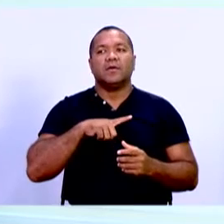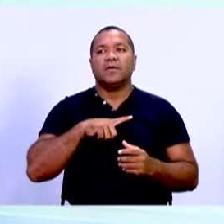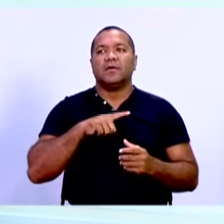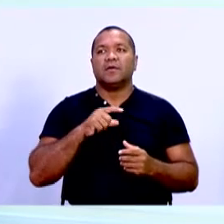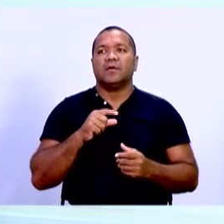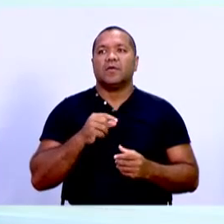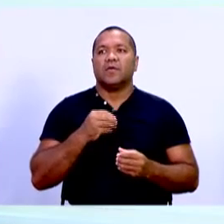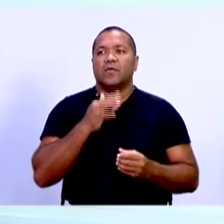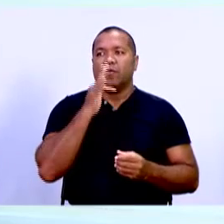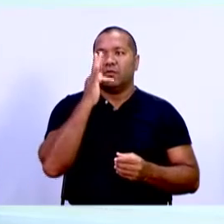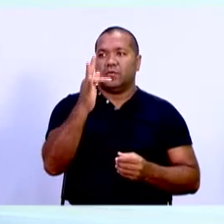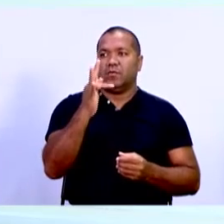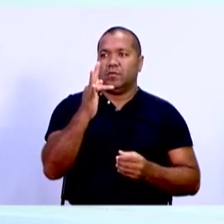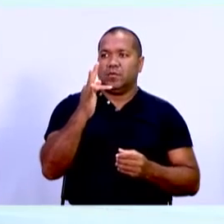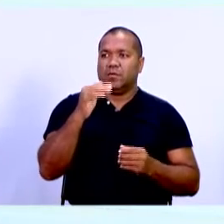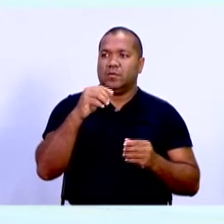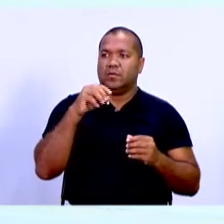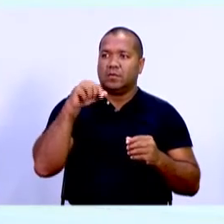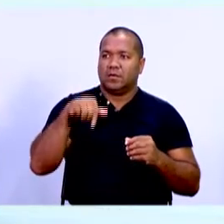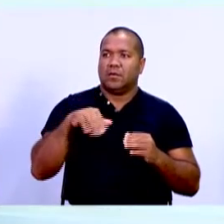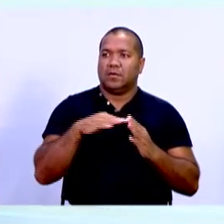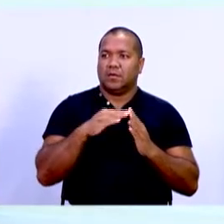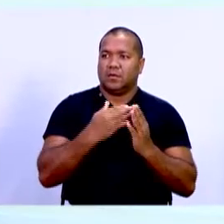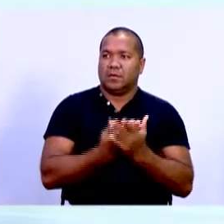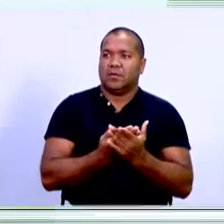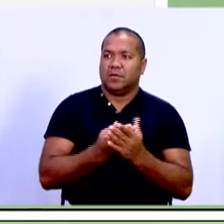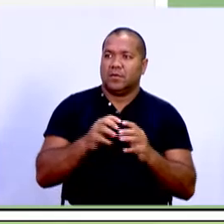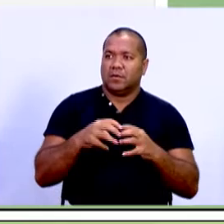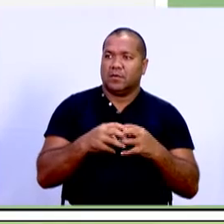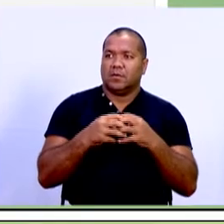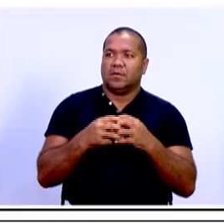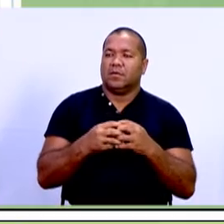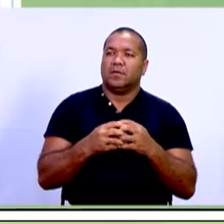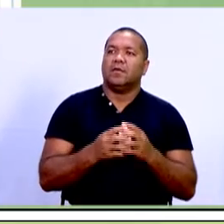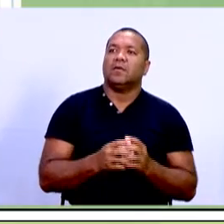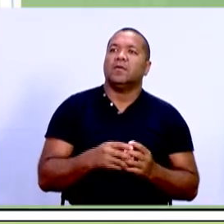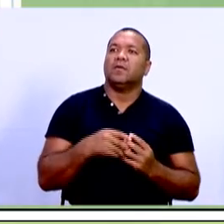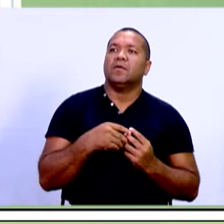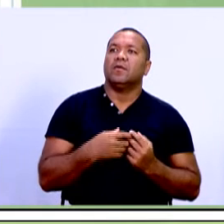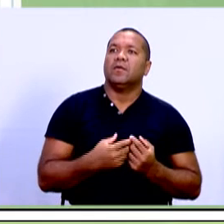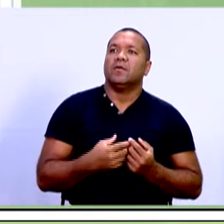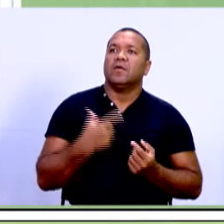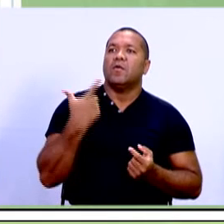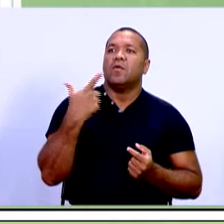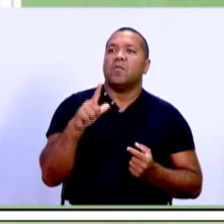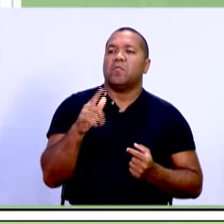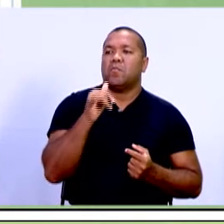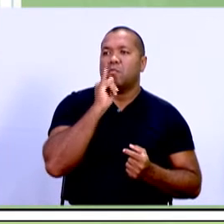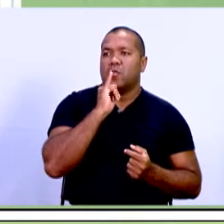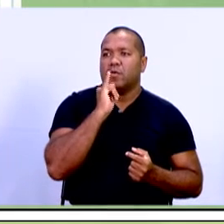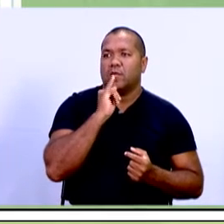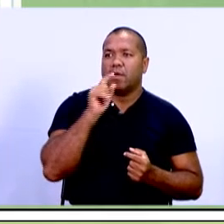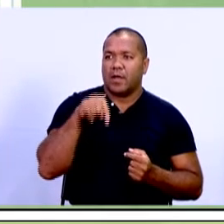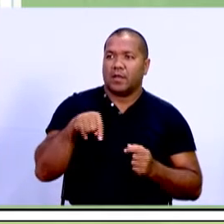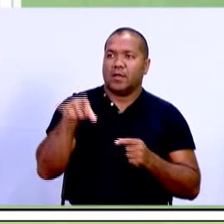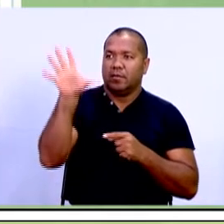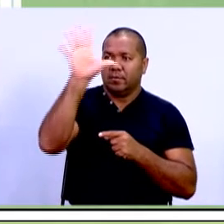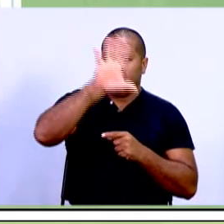sobre questões futuras da instituição. Tem outros painéis, como por exemplo, aqui no